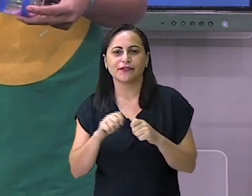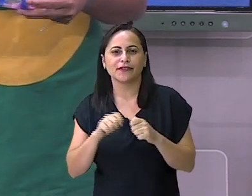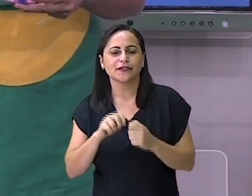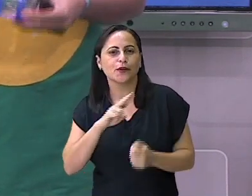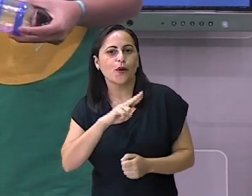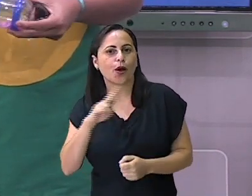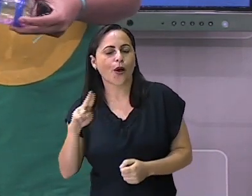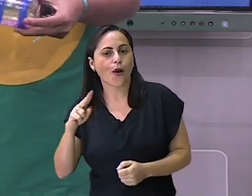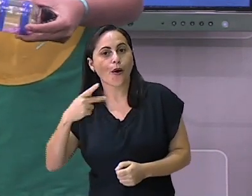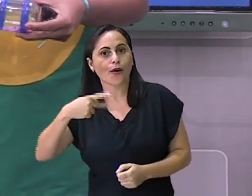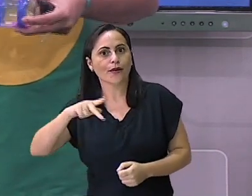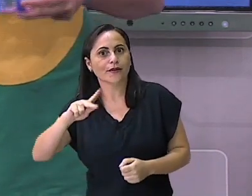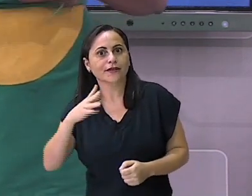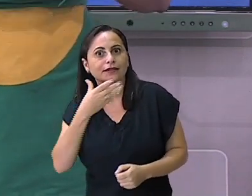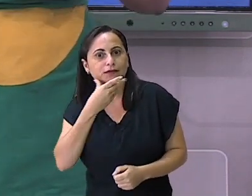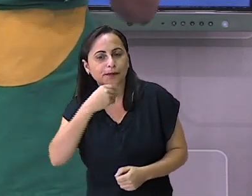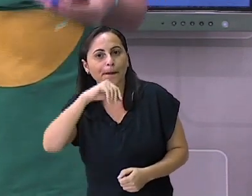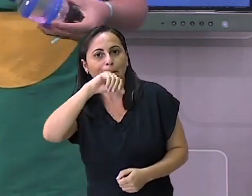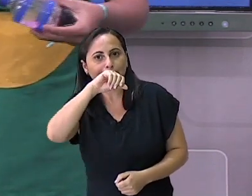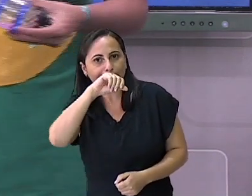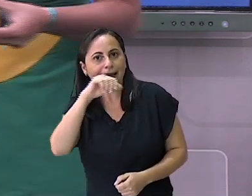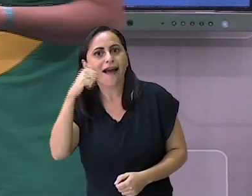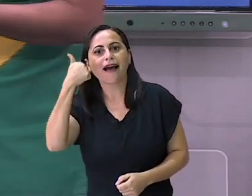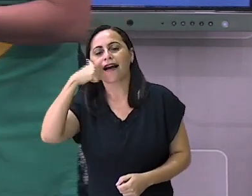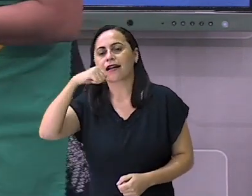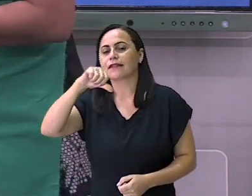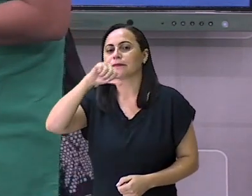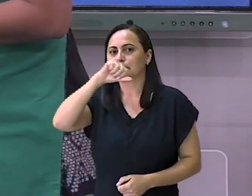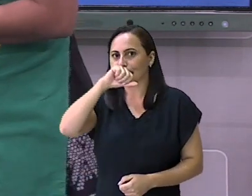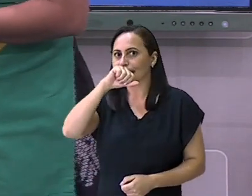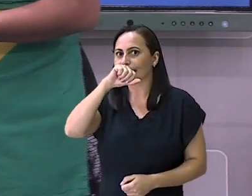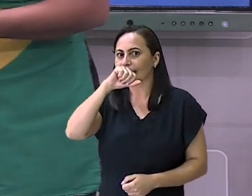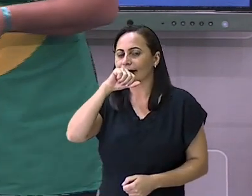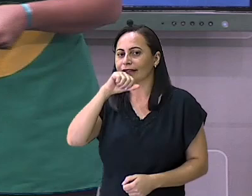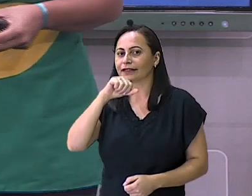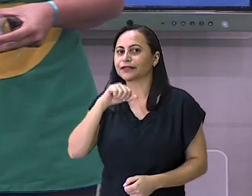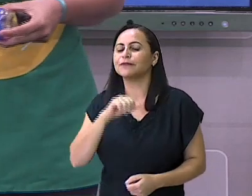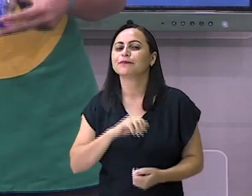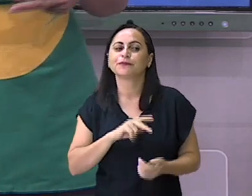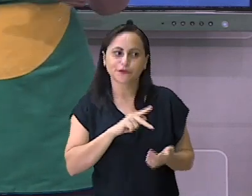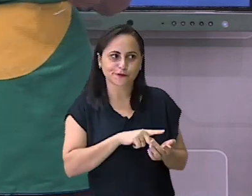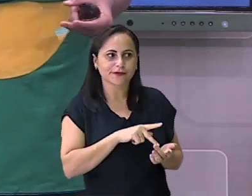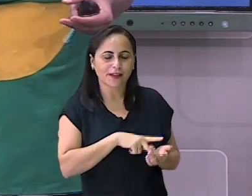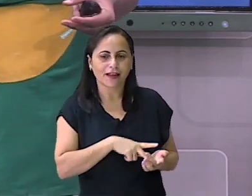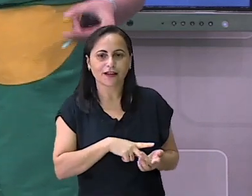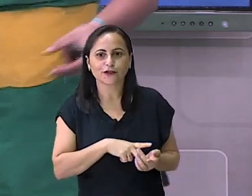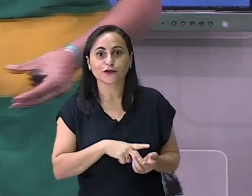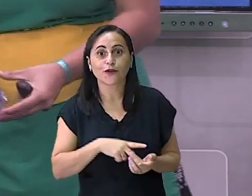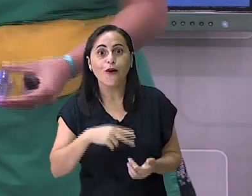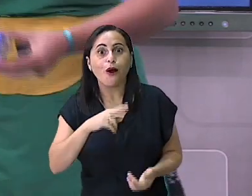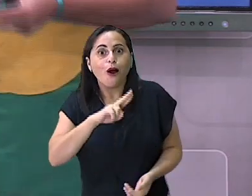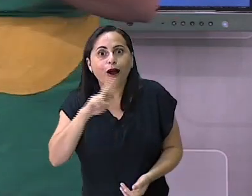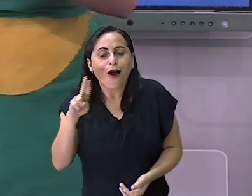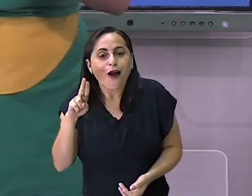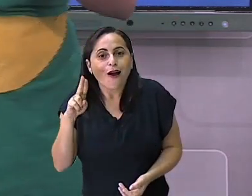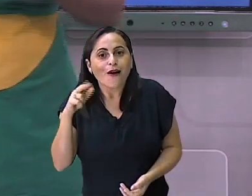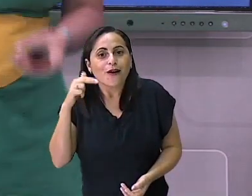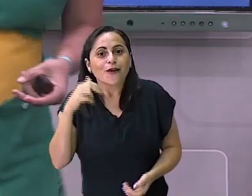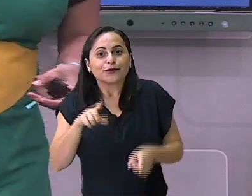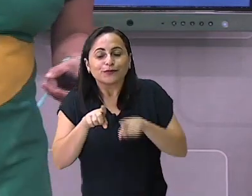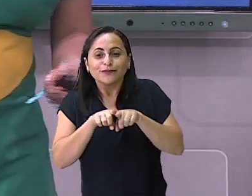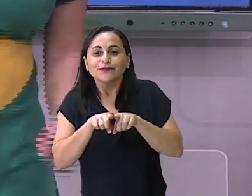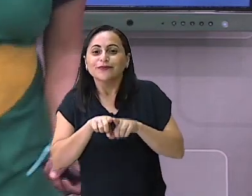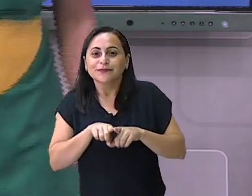do pai de vocês, com o nome da mãe de vocês, não é mesmo, professora Karina? Isso com mesmo. O nome do irmão, como é bom amar